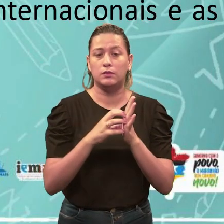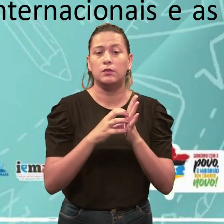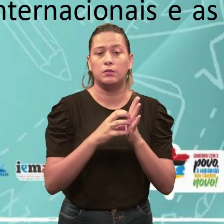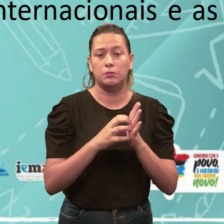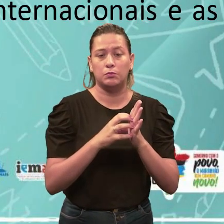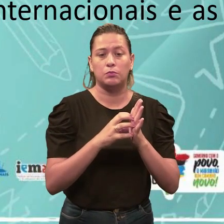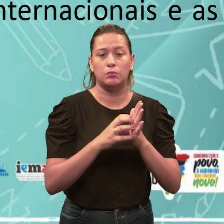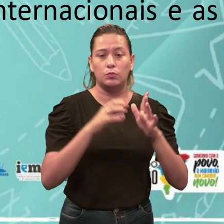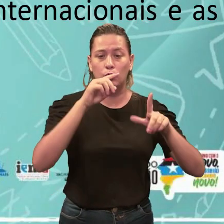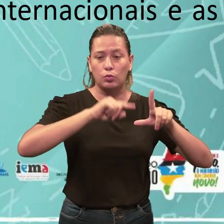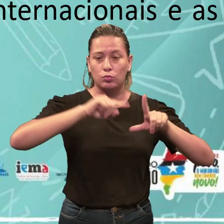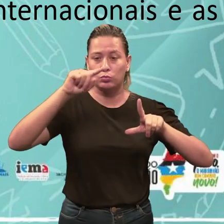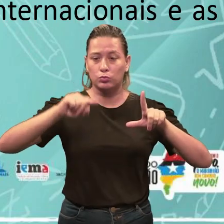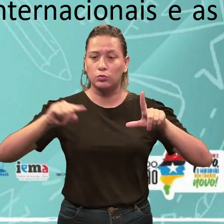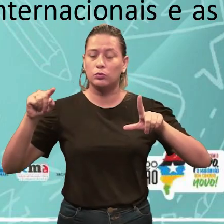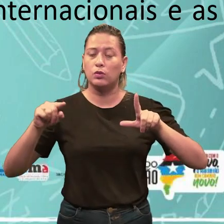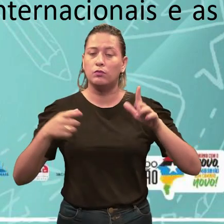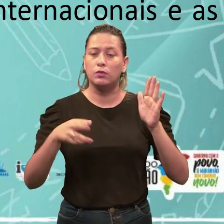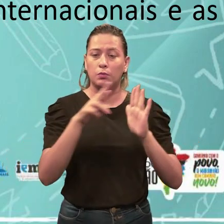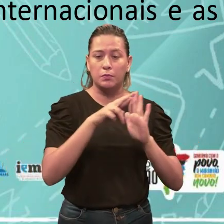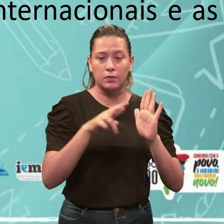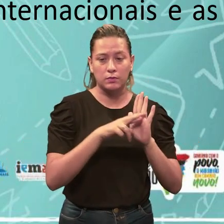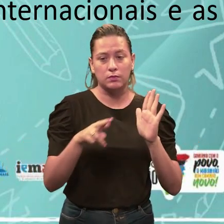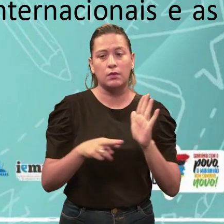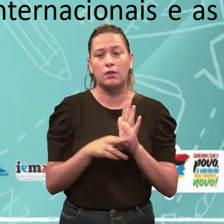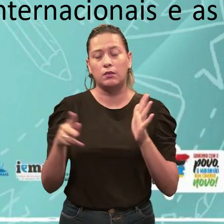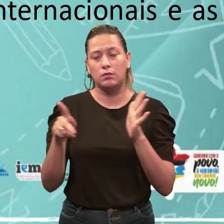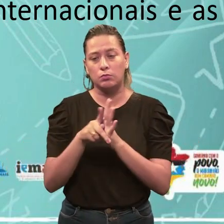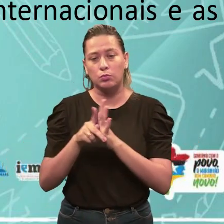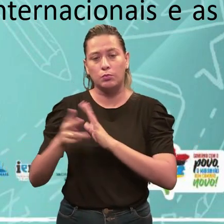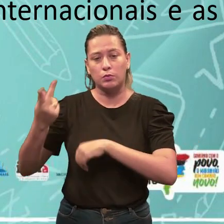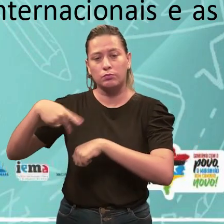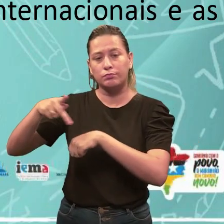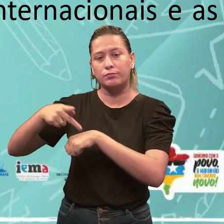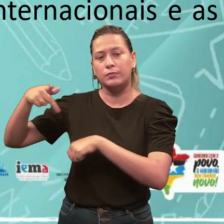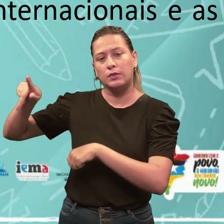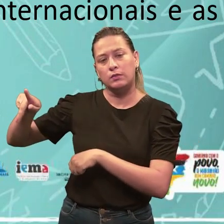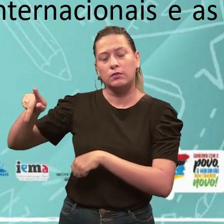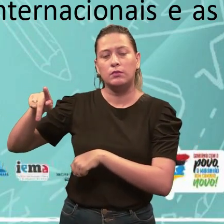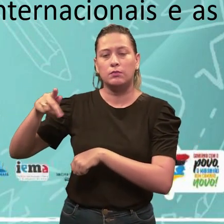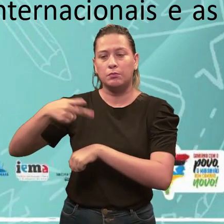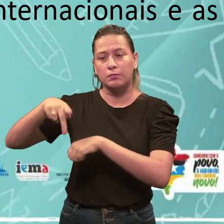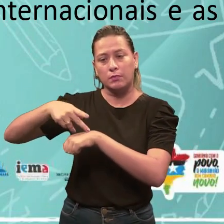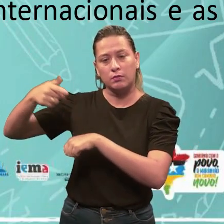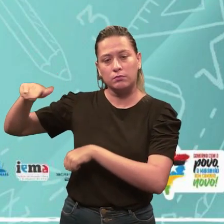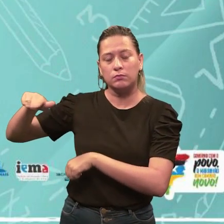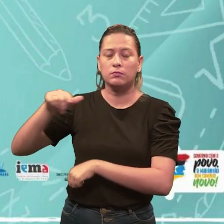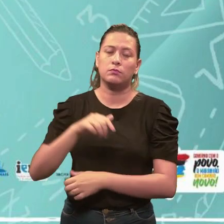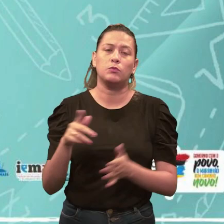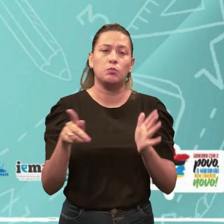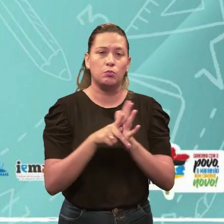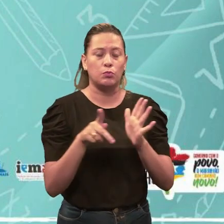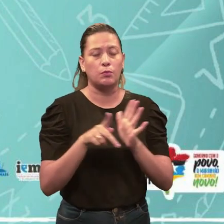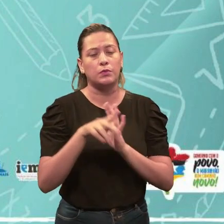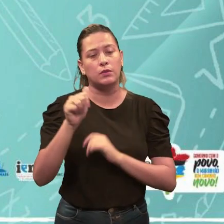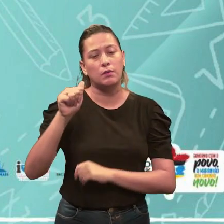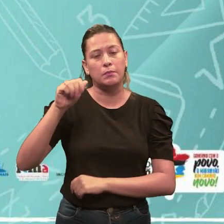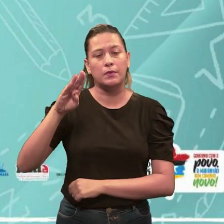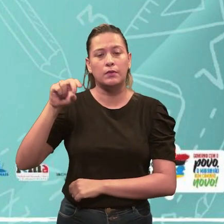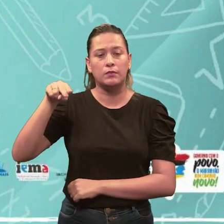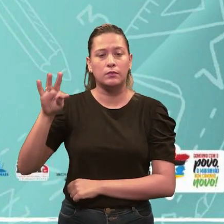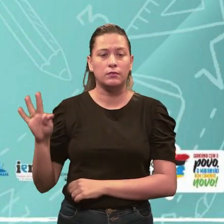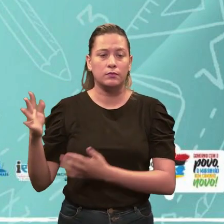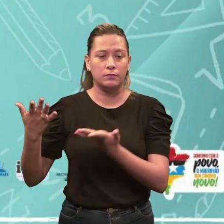estão estabelecidos por normas internacionais e as NBRs vindo da própria ABNT. Então, o que é um